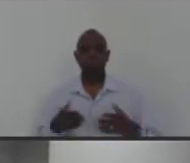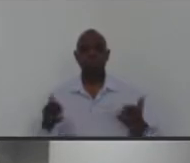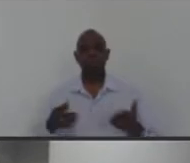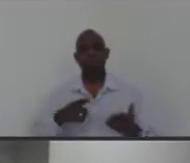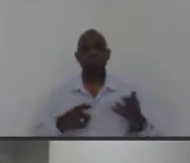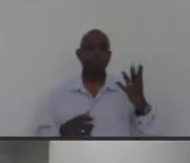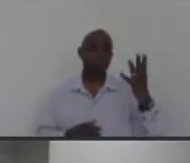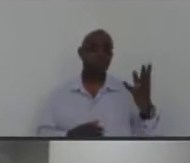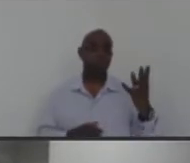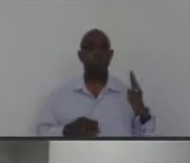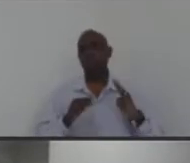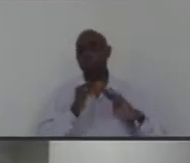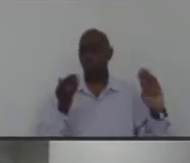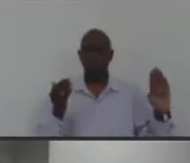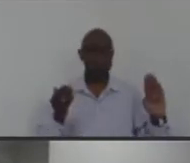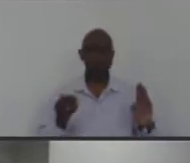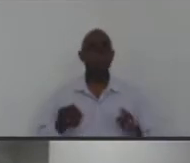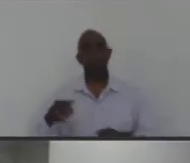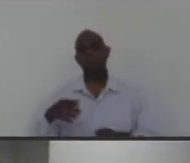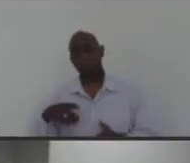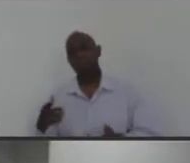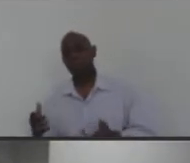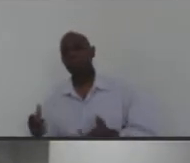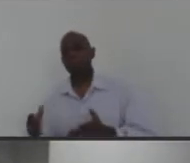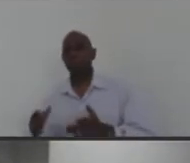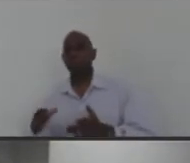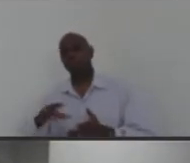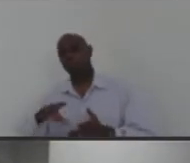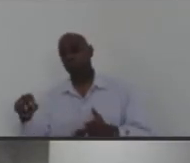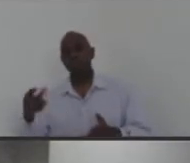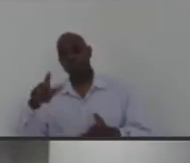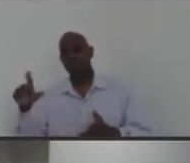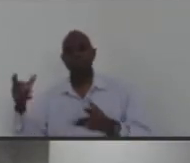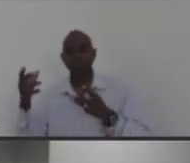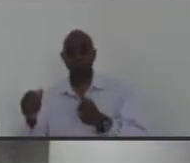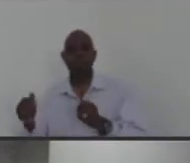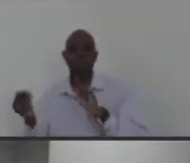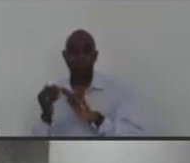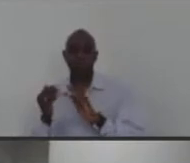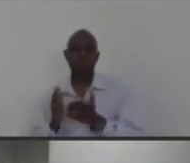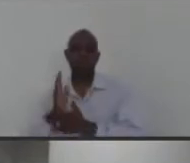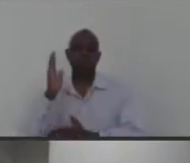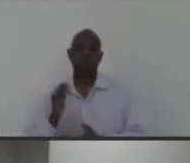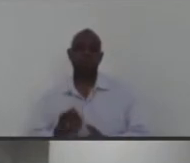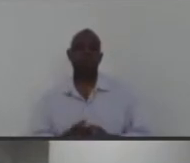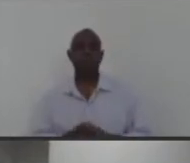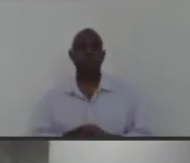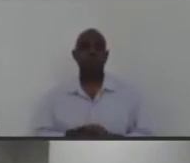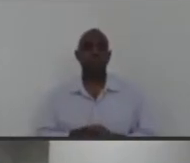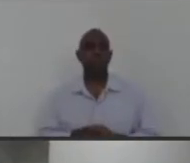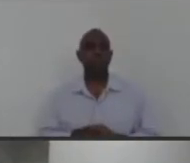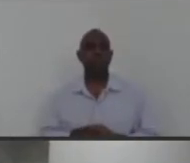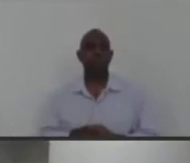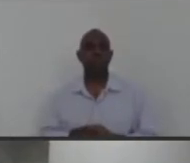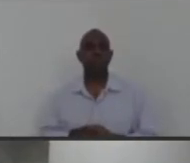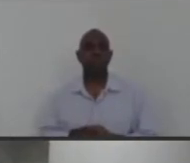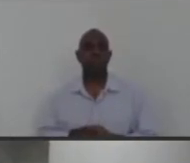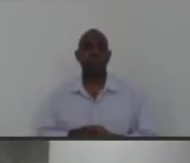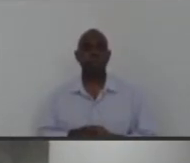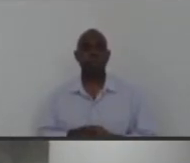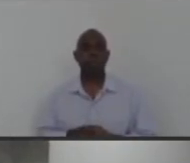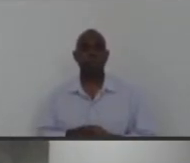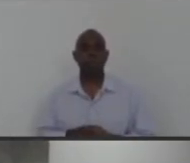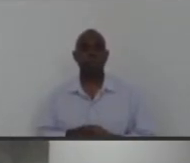contrários, demais votos favoráveis, está aprovado o projeto de lei. Item 2 das urgências. Neste